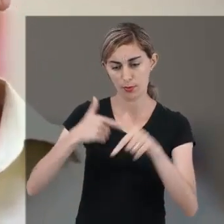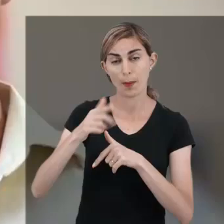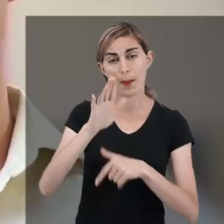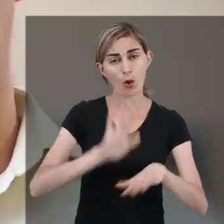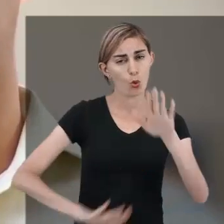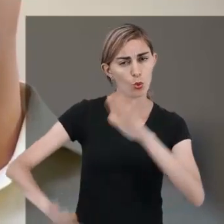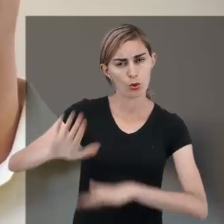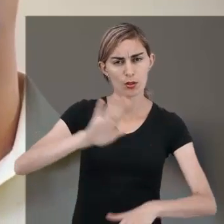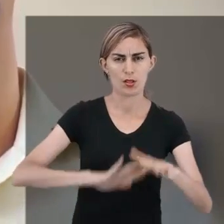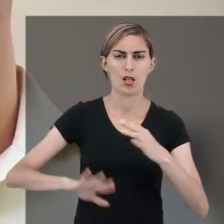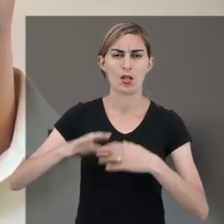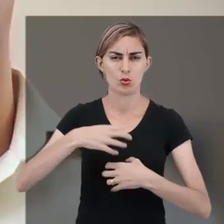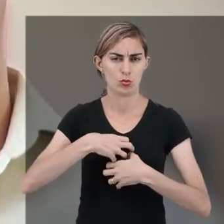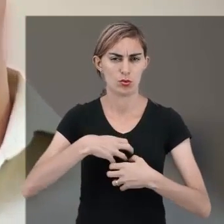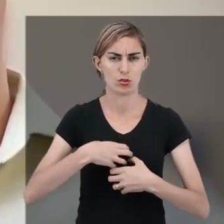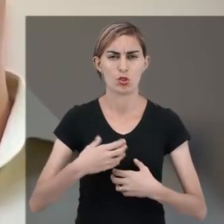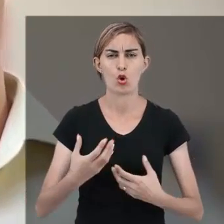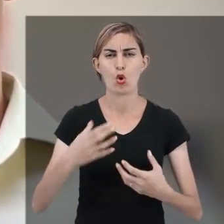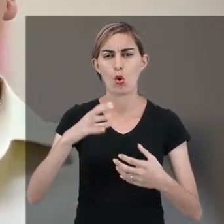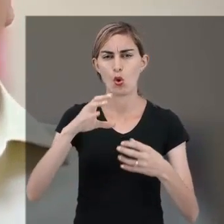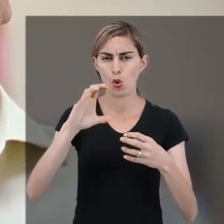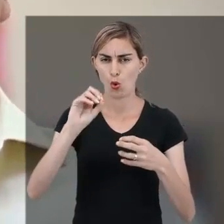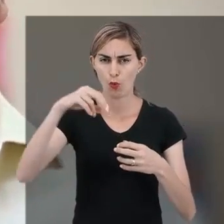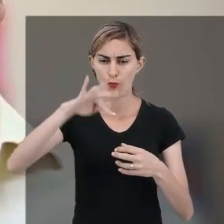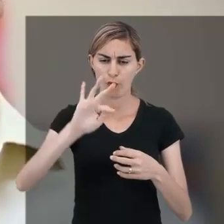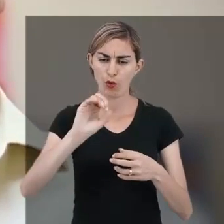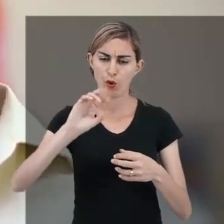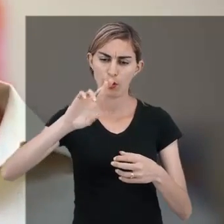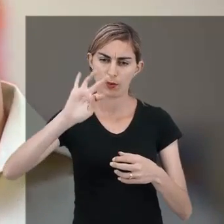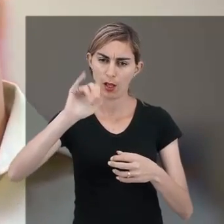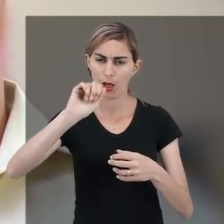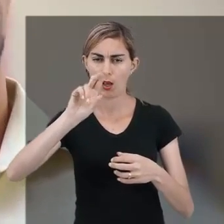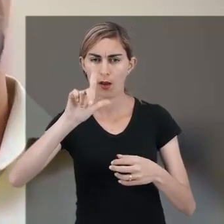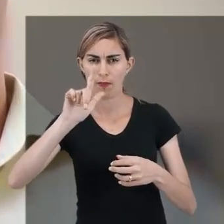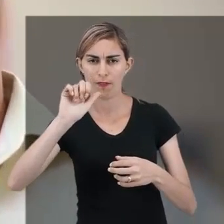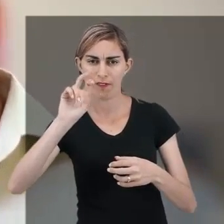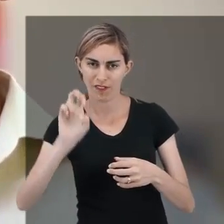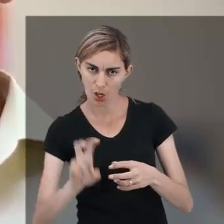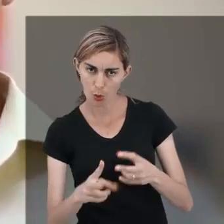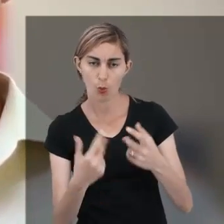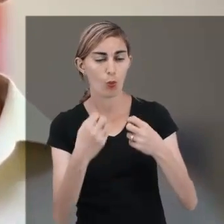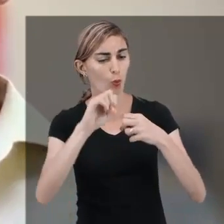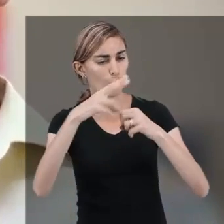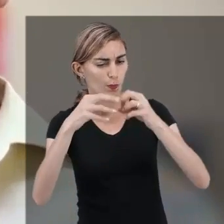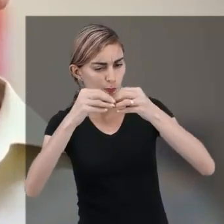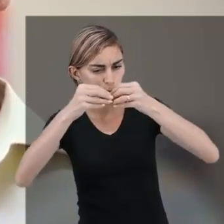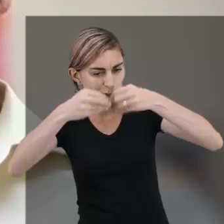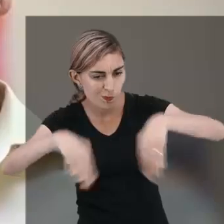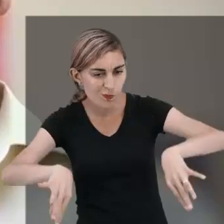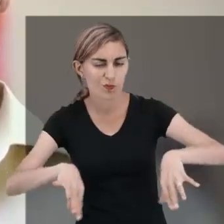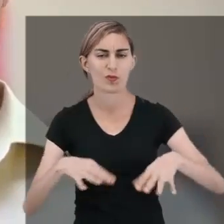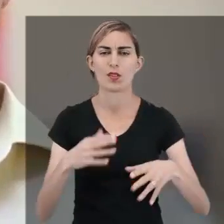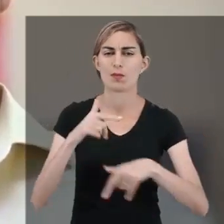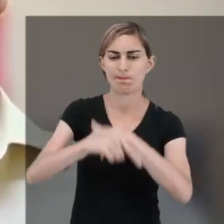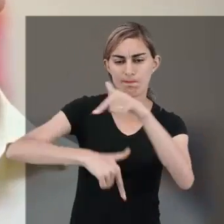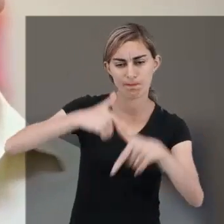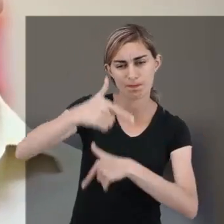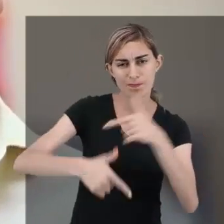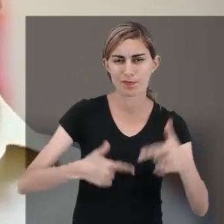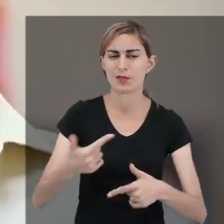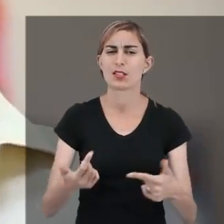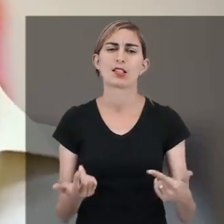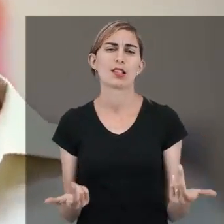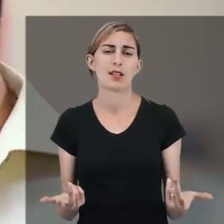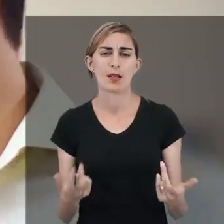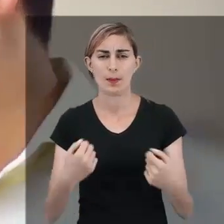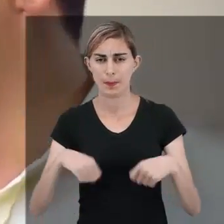é confortável para o que está prejudicando o trabalhador. Porque o EPI, por si só, ele não é confortável. Você não